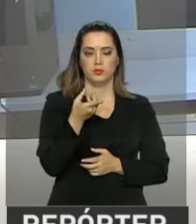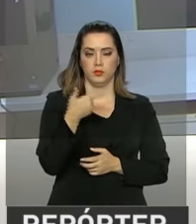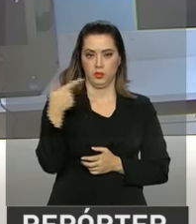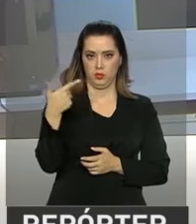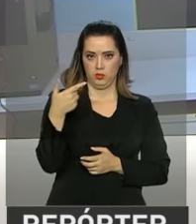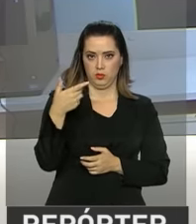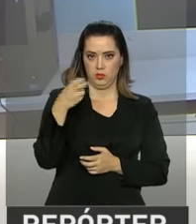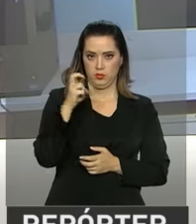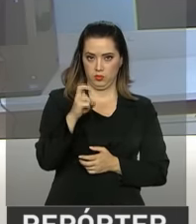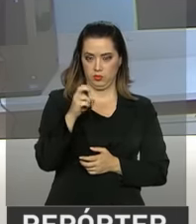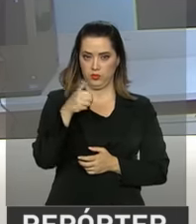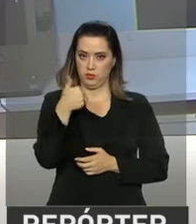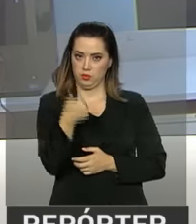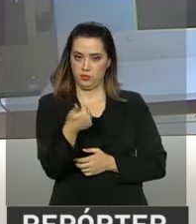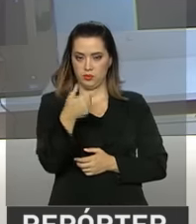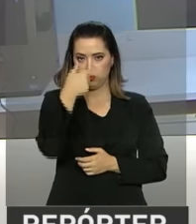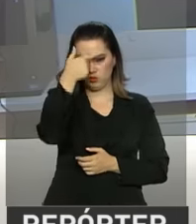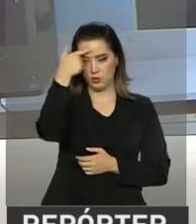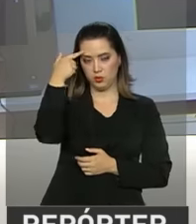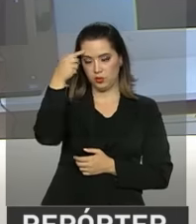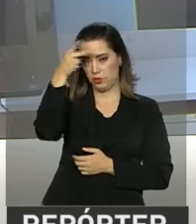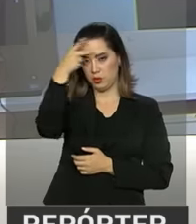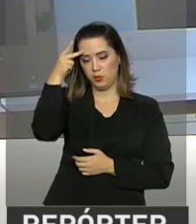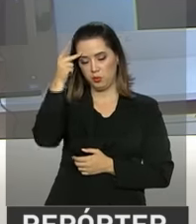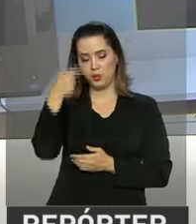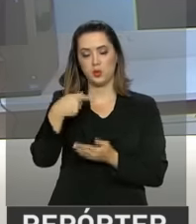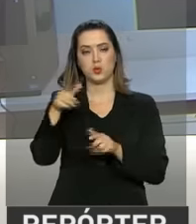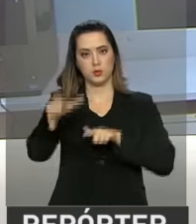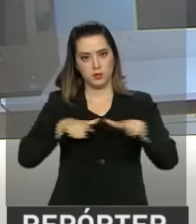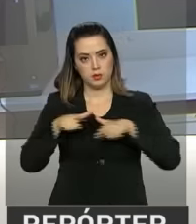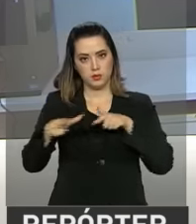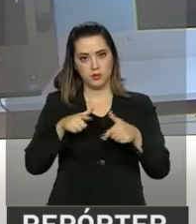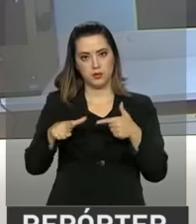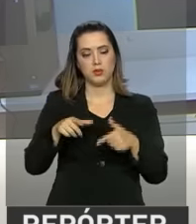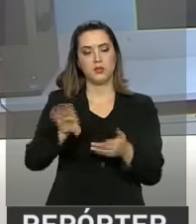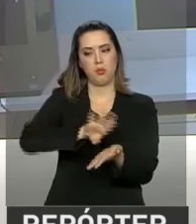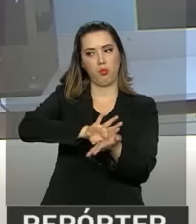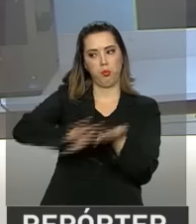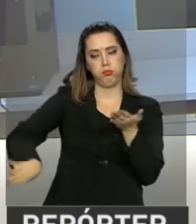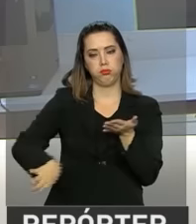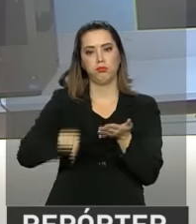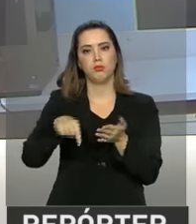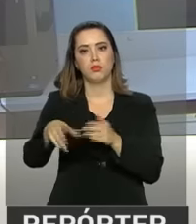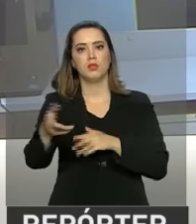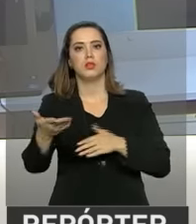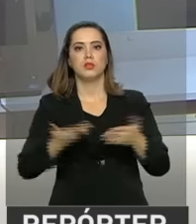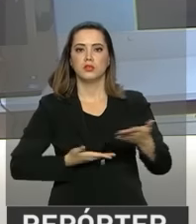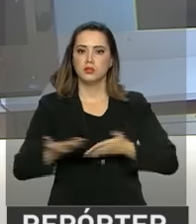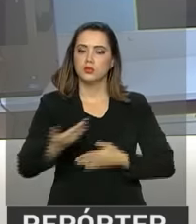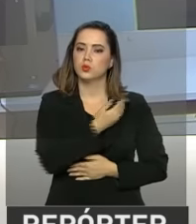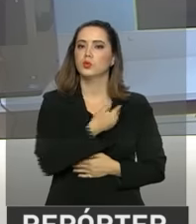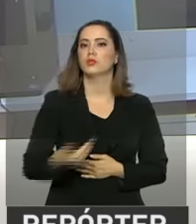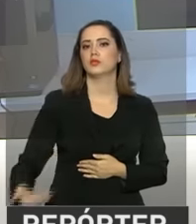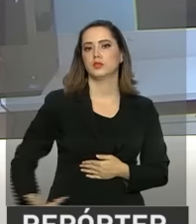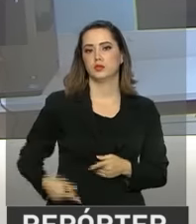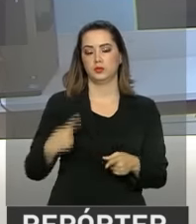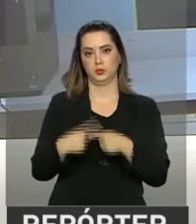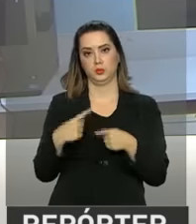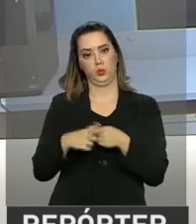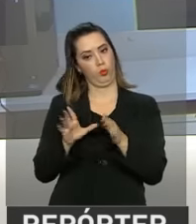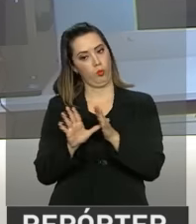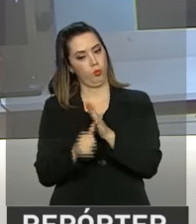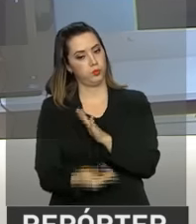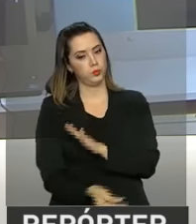251 servidores foram expulsos da administração pública no primeiro semestre deste ano por envolvimento em atos relacionados à